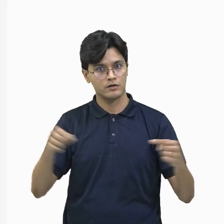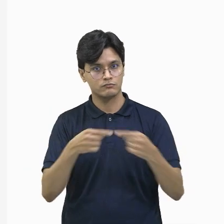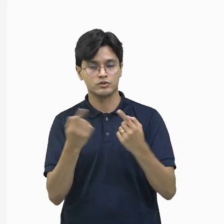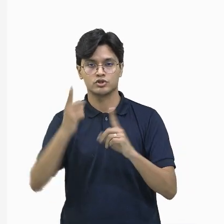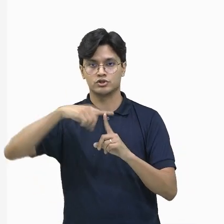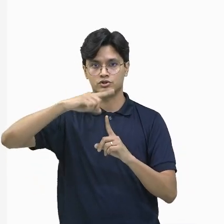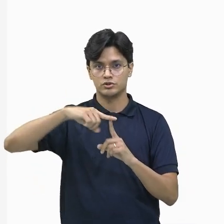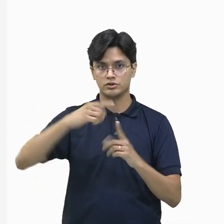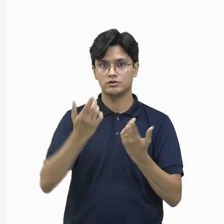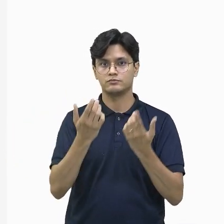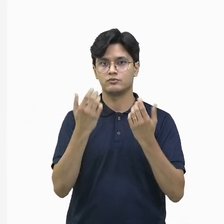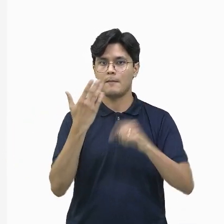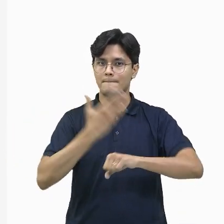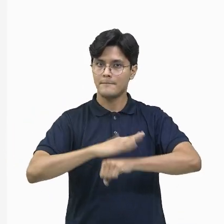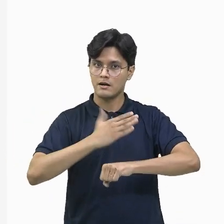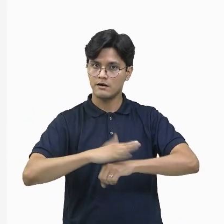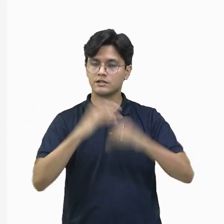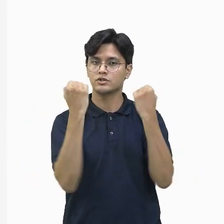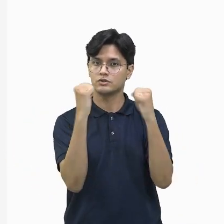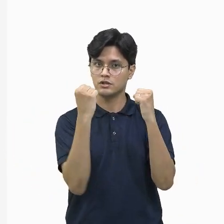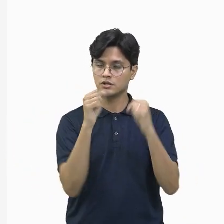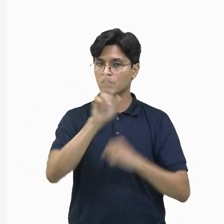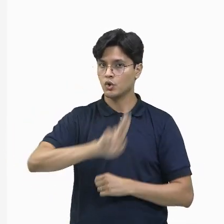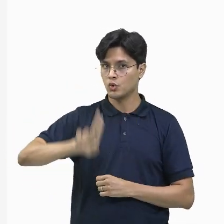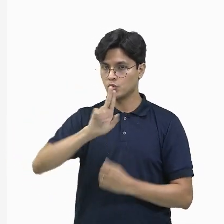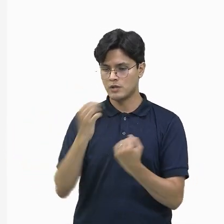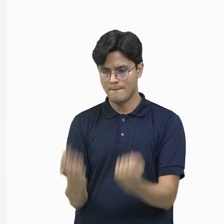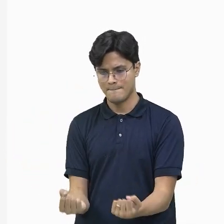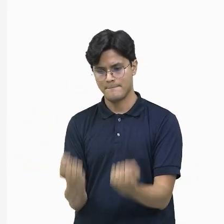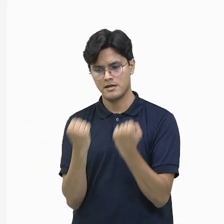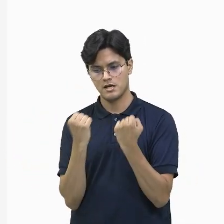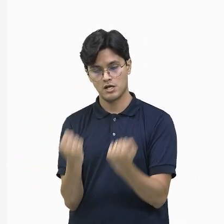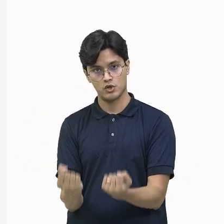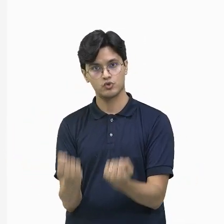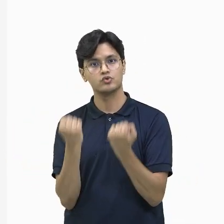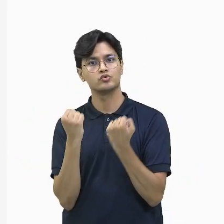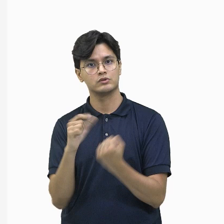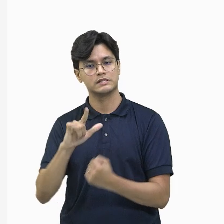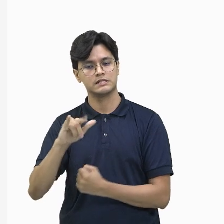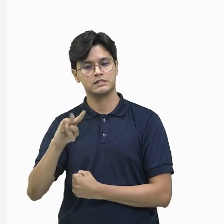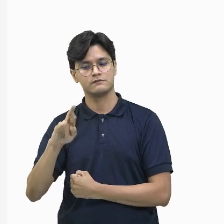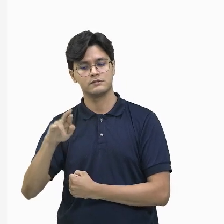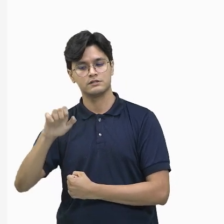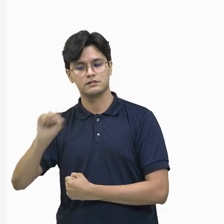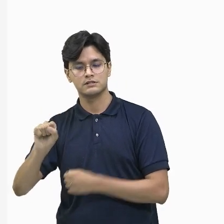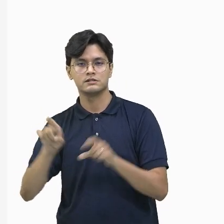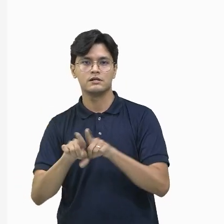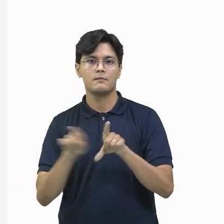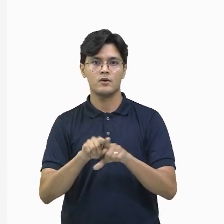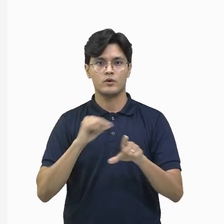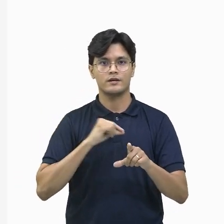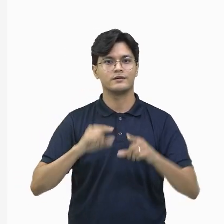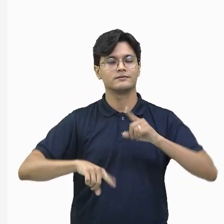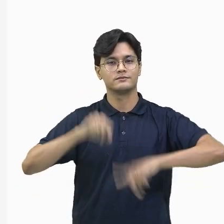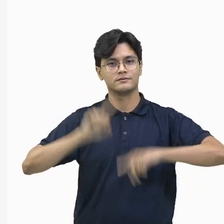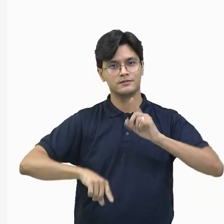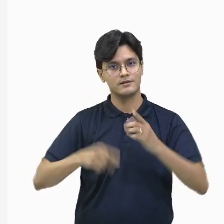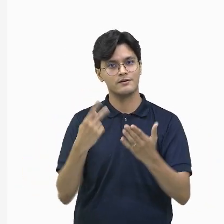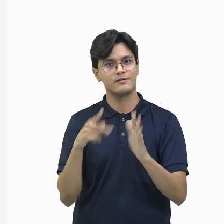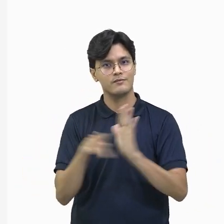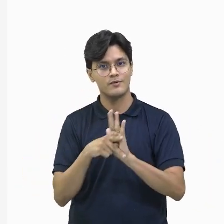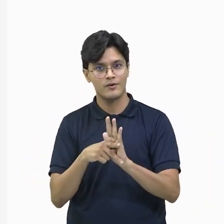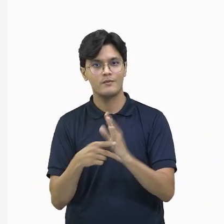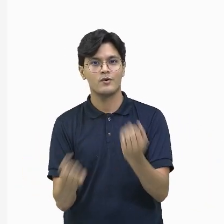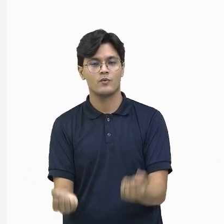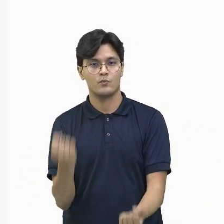que envolve o uso de pesos livres, máquinas de musculação ou o próprio peso